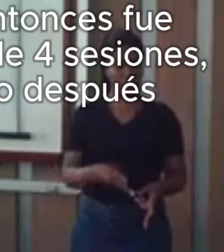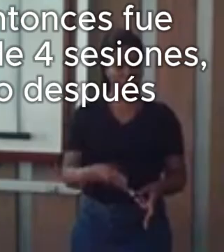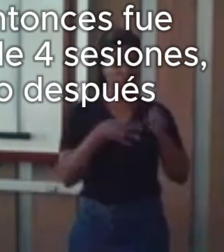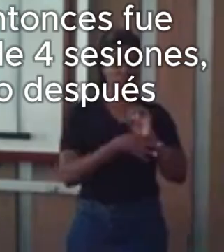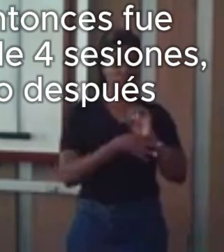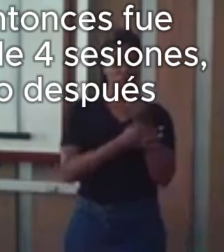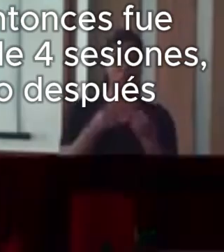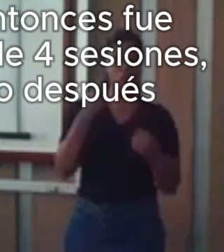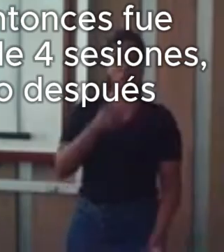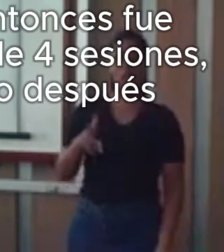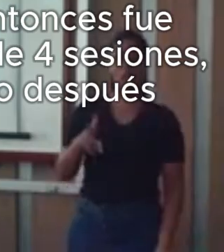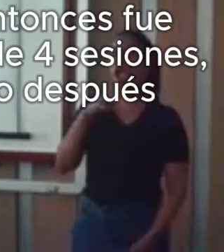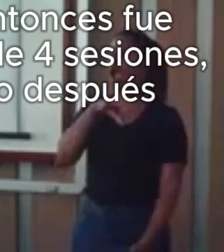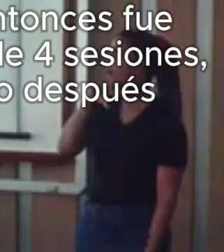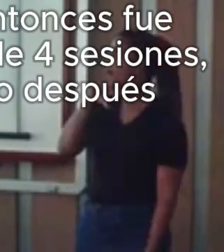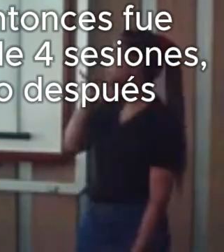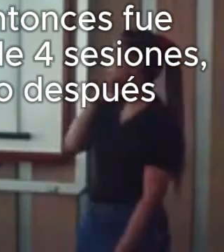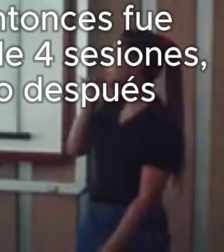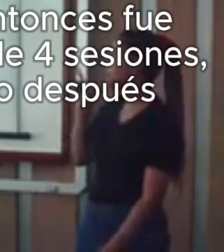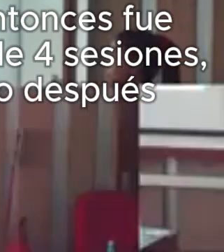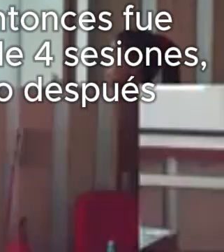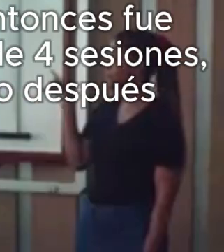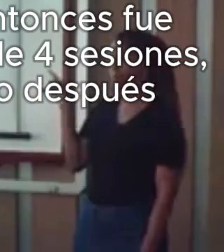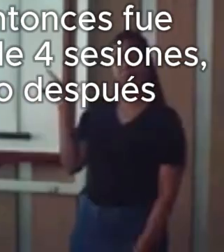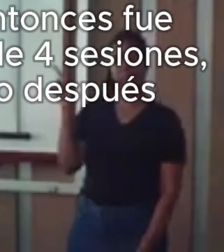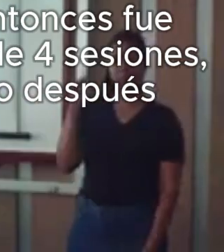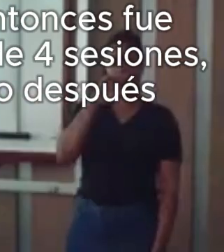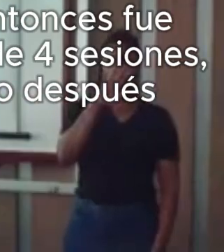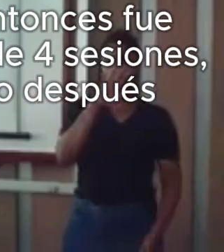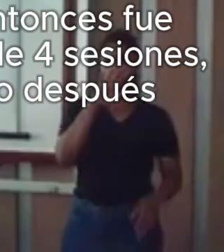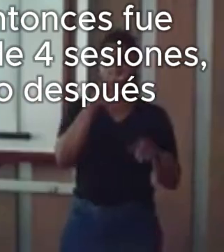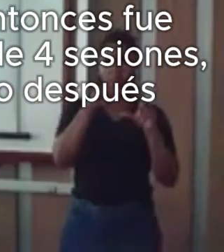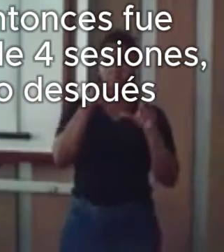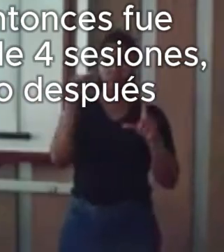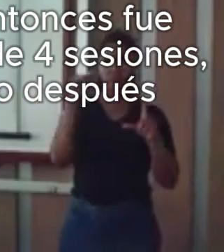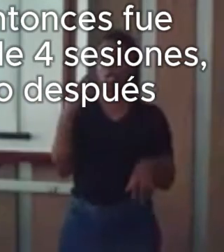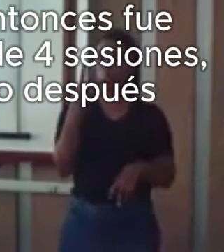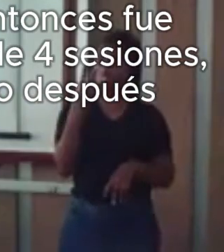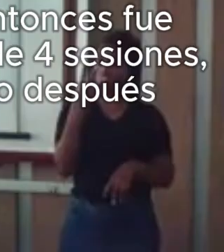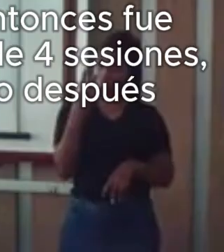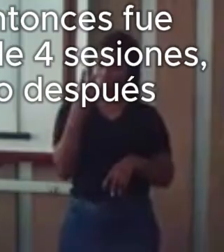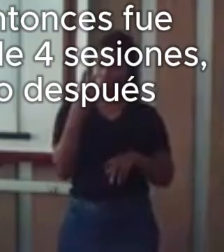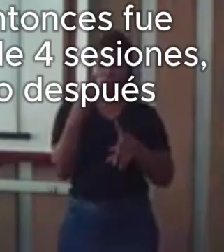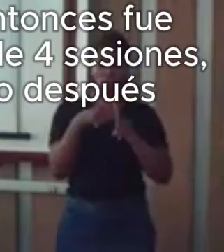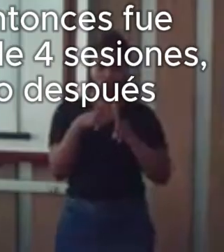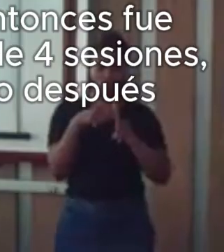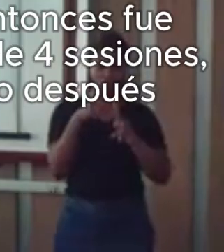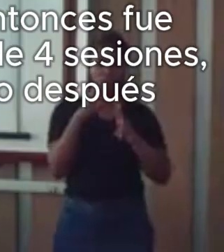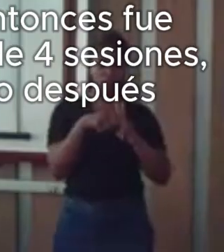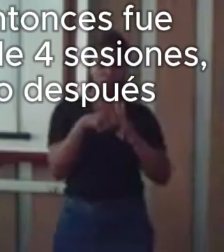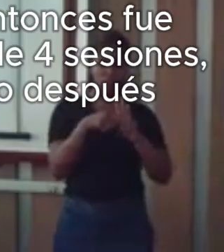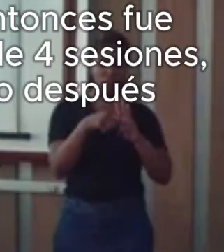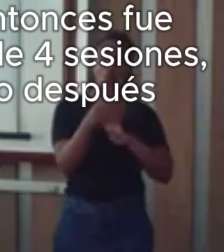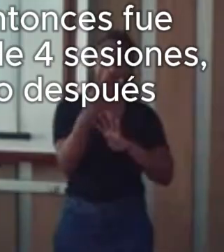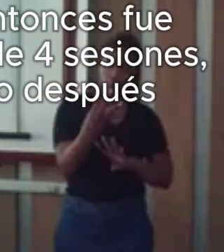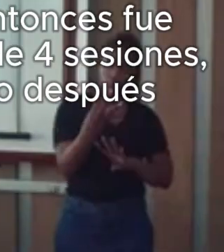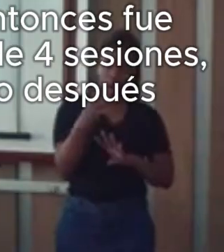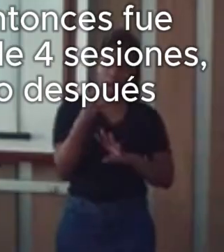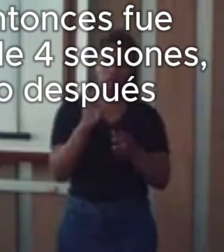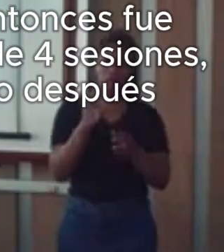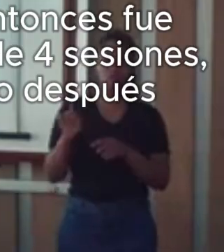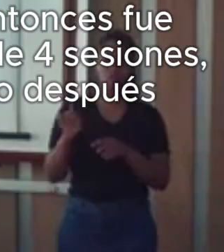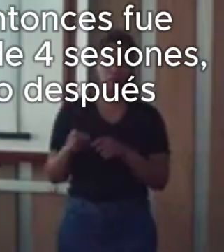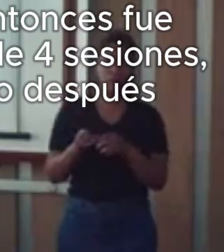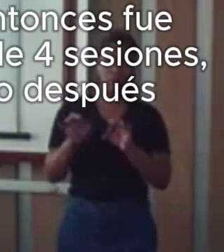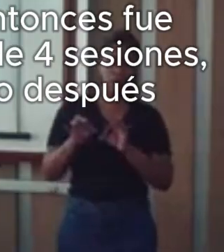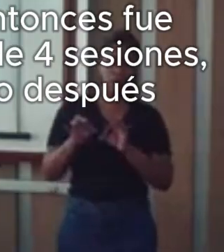ao longo de 4 sessões, né, uma por mês, não melhorava, fez o tratamento, na primeira não melhorou,